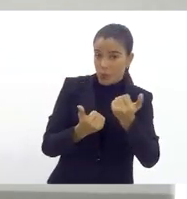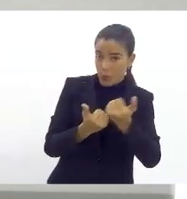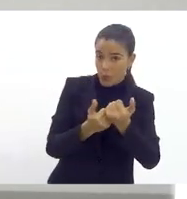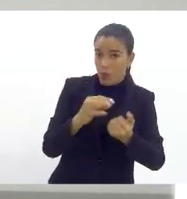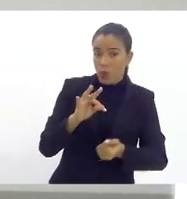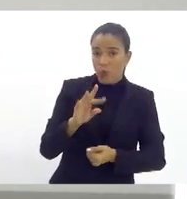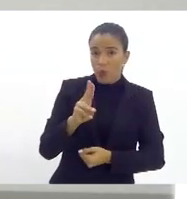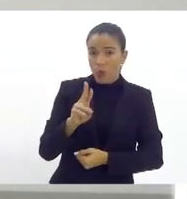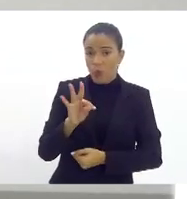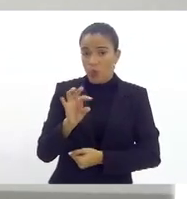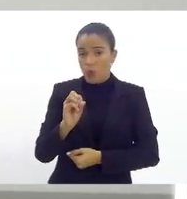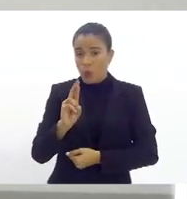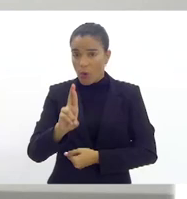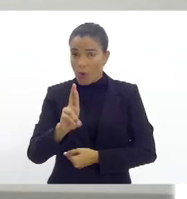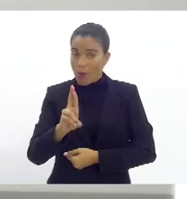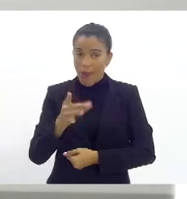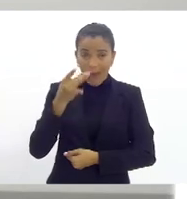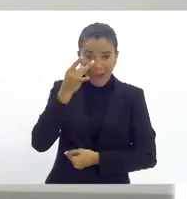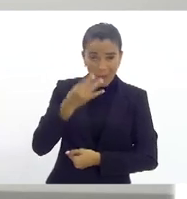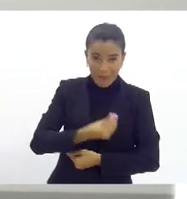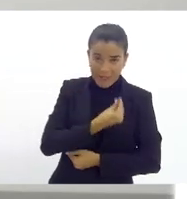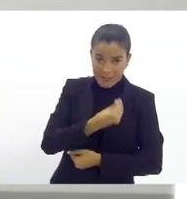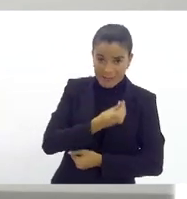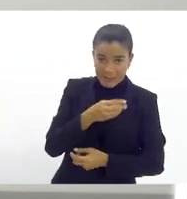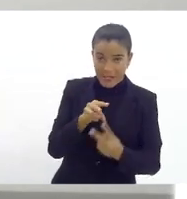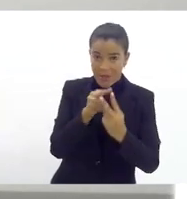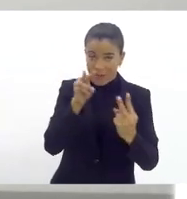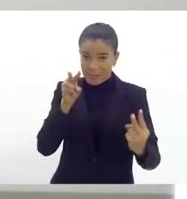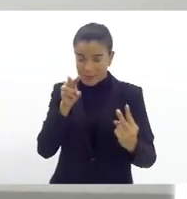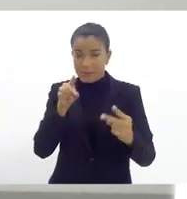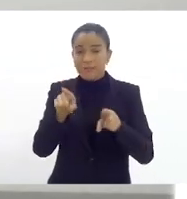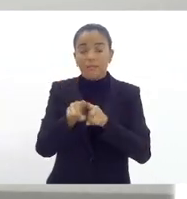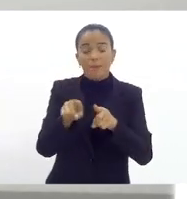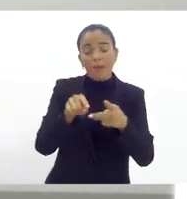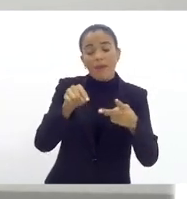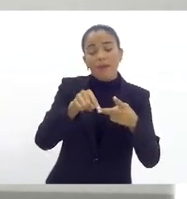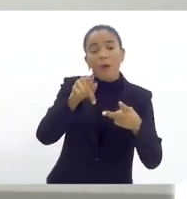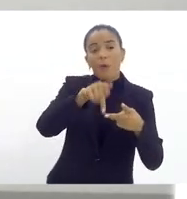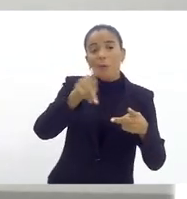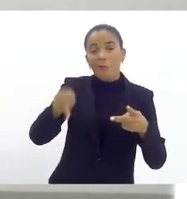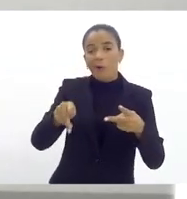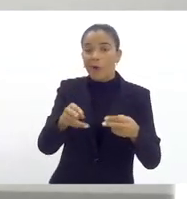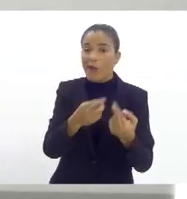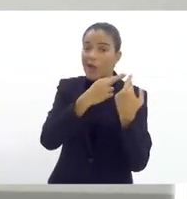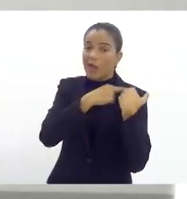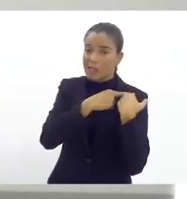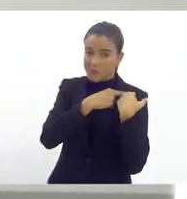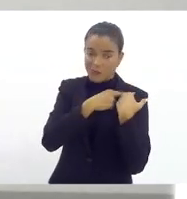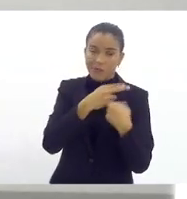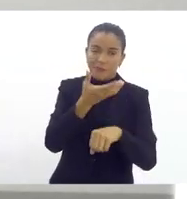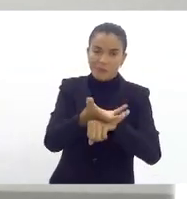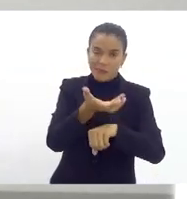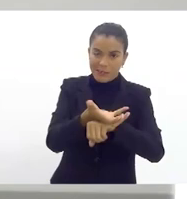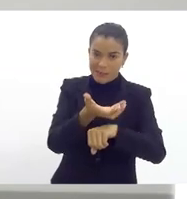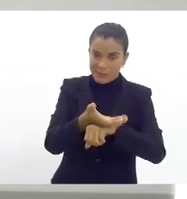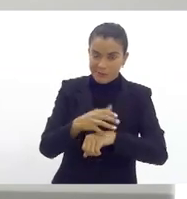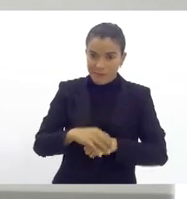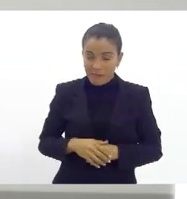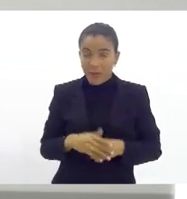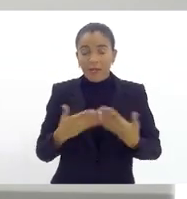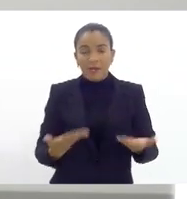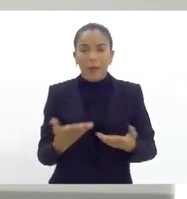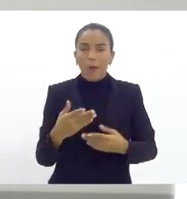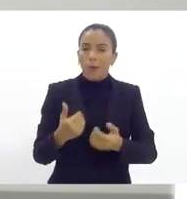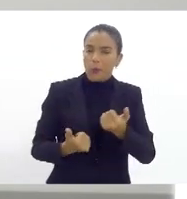que é o presencial o a distância e o professor responsável por essa cadeia né E aí o